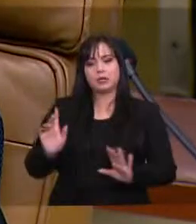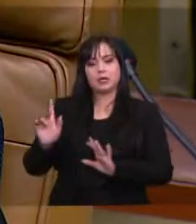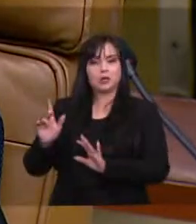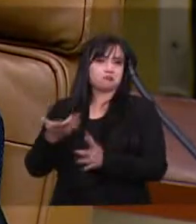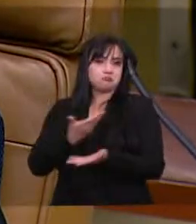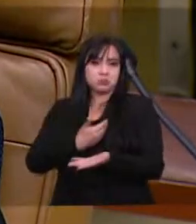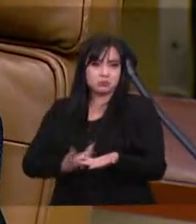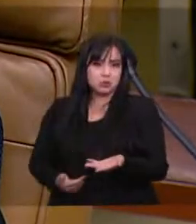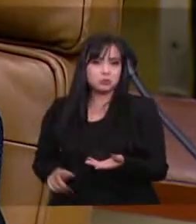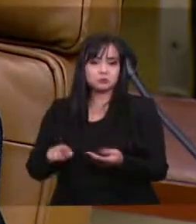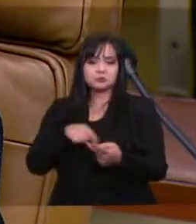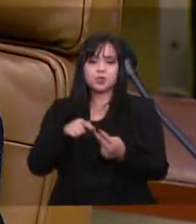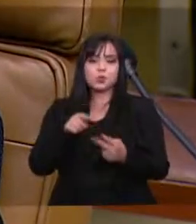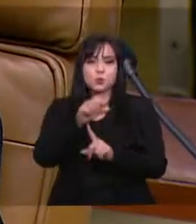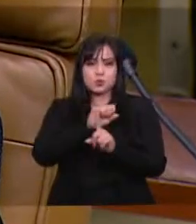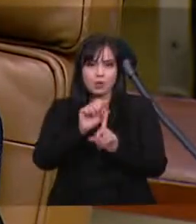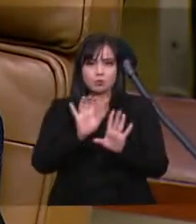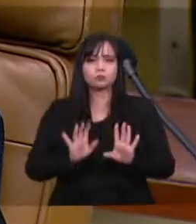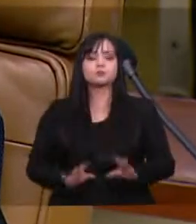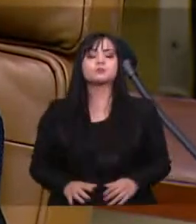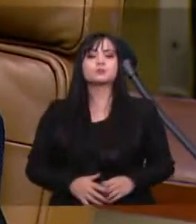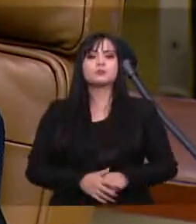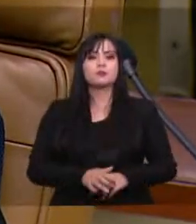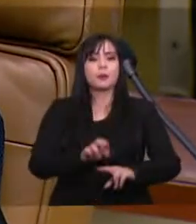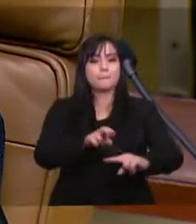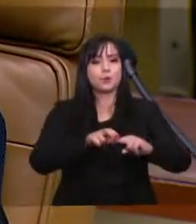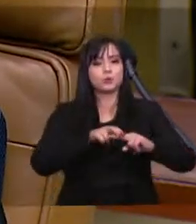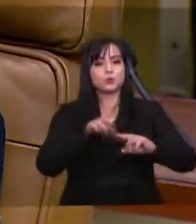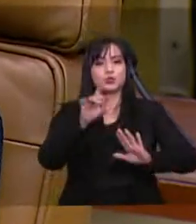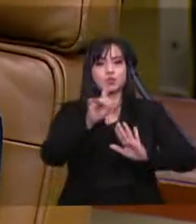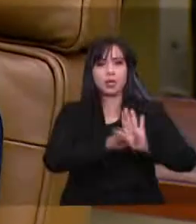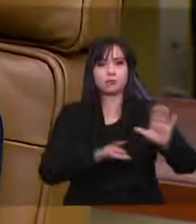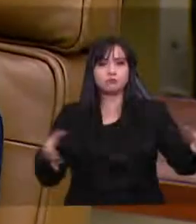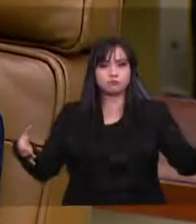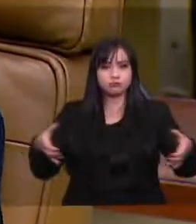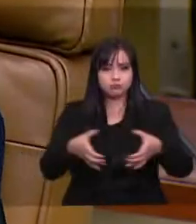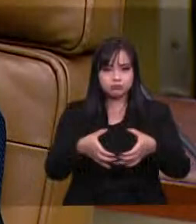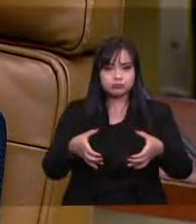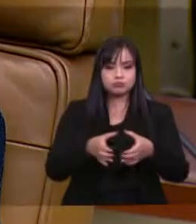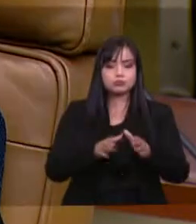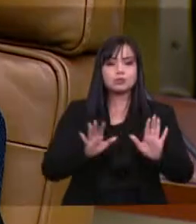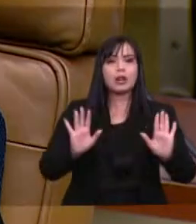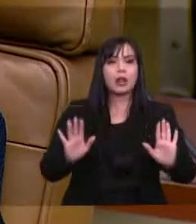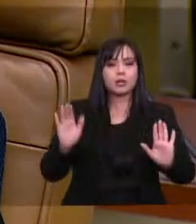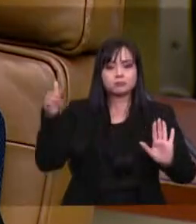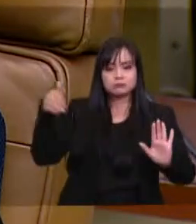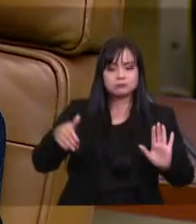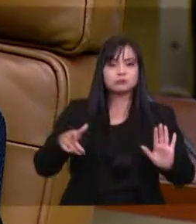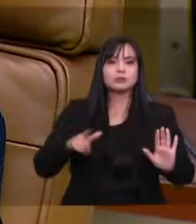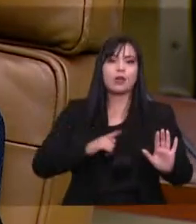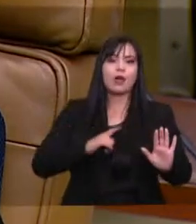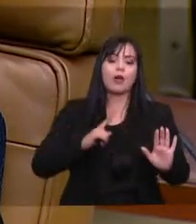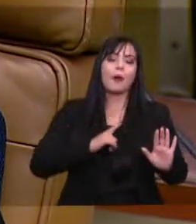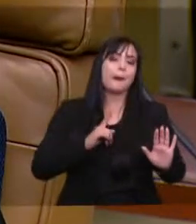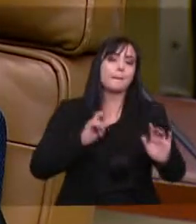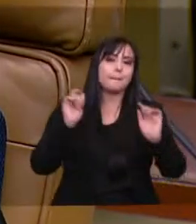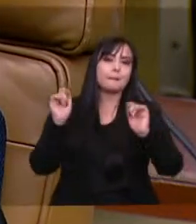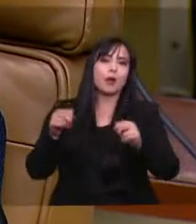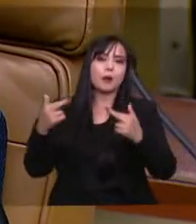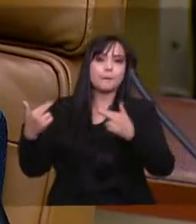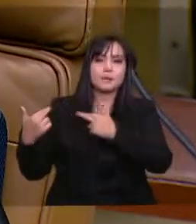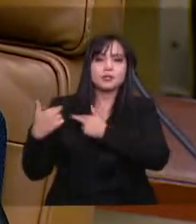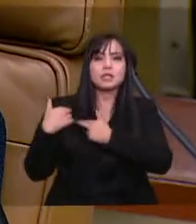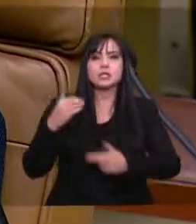e social por isso na tutela dos direitos coletivos laptons a configuração da